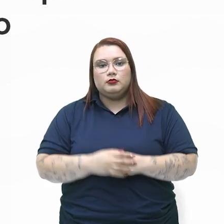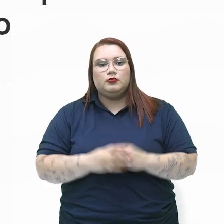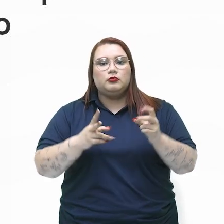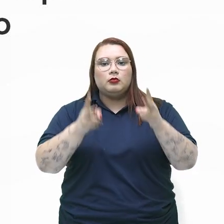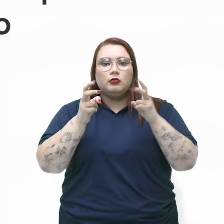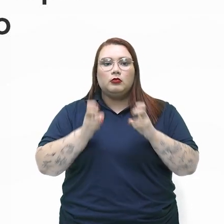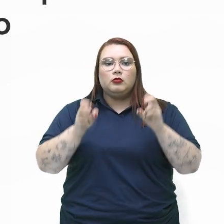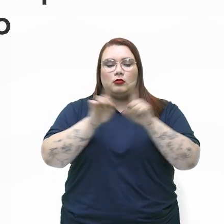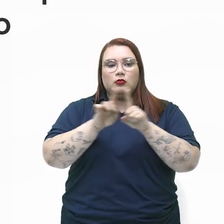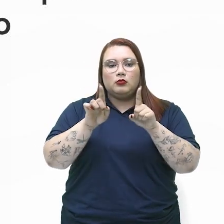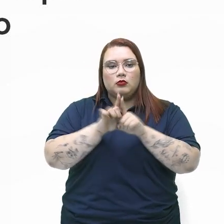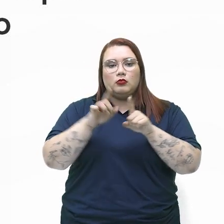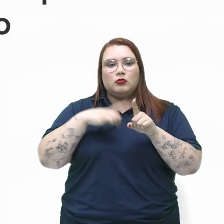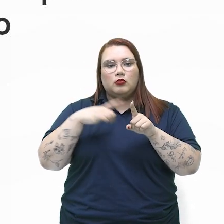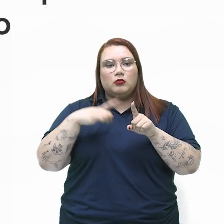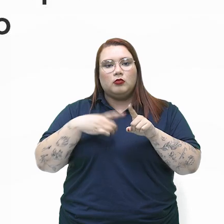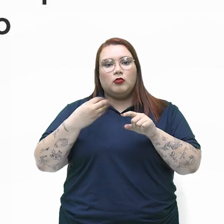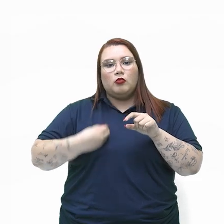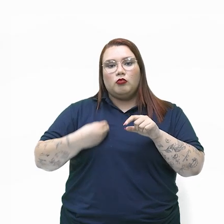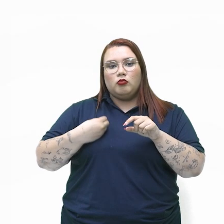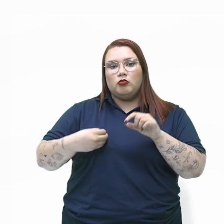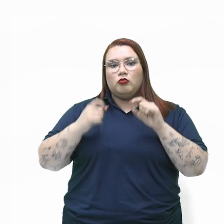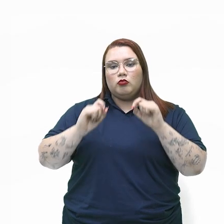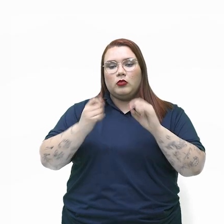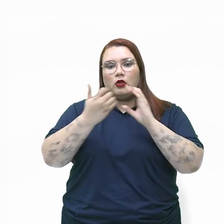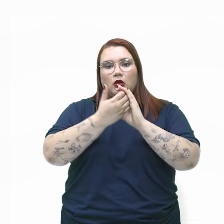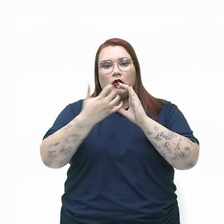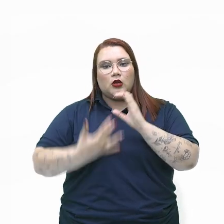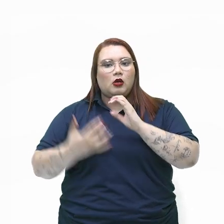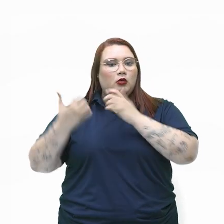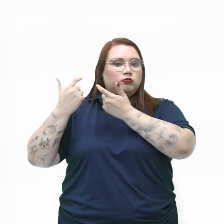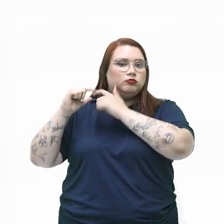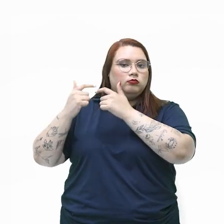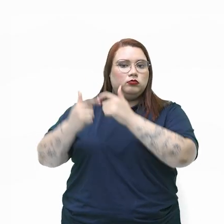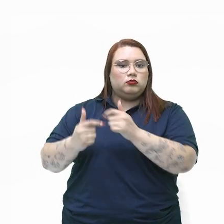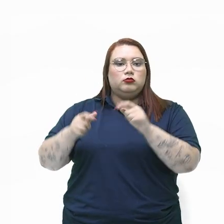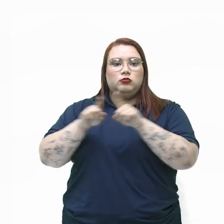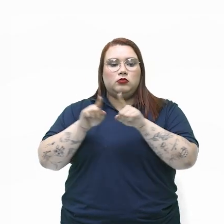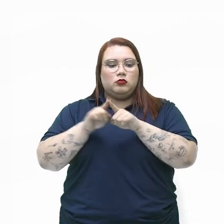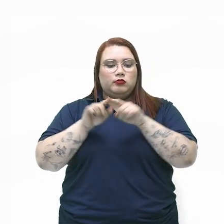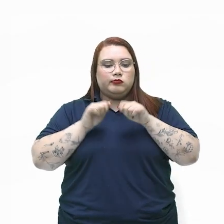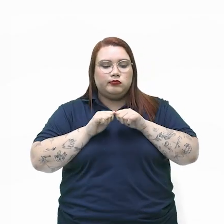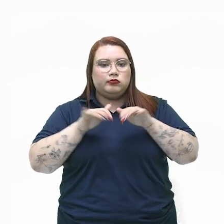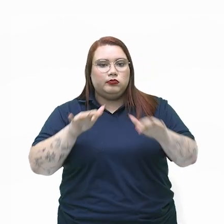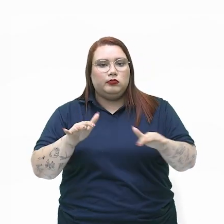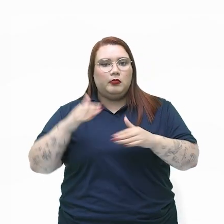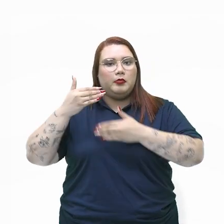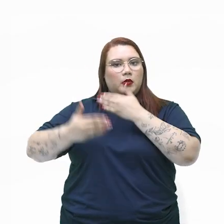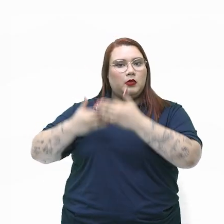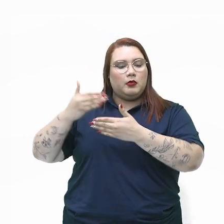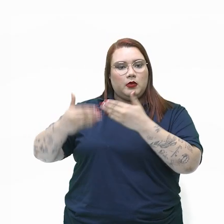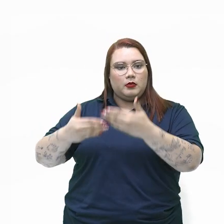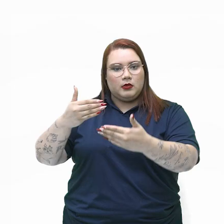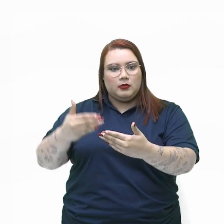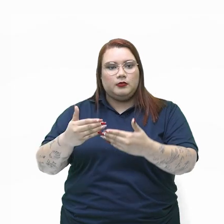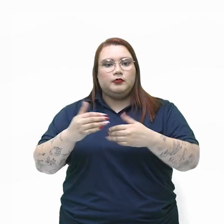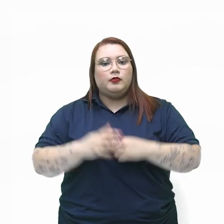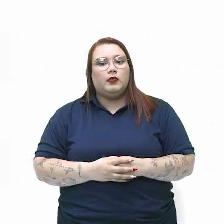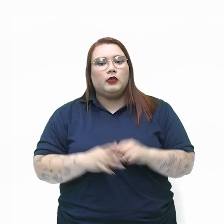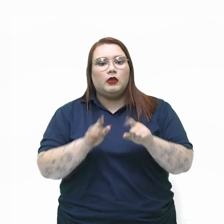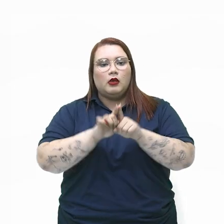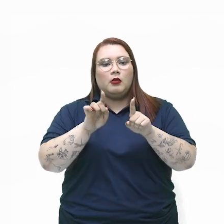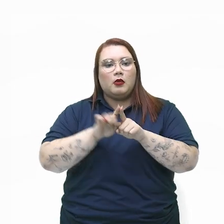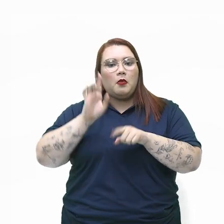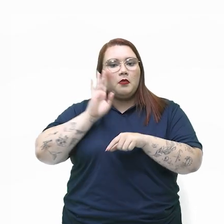descendentes. Observamos também, né, a existência dos fatores hereditários e sua transmissão de geração